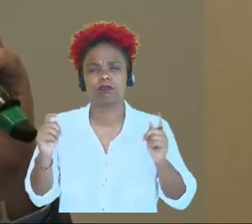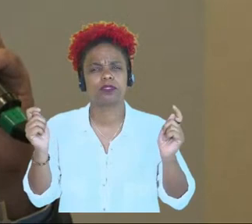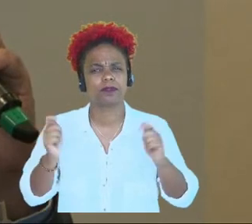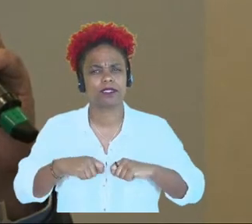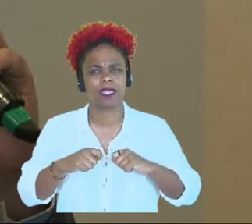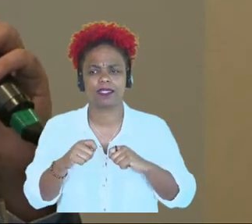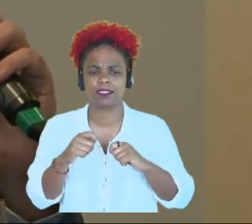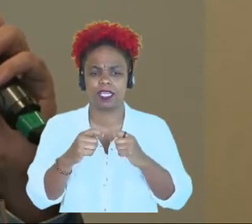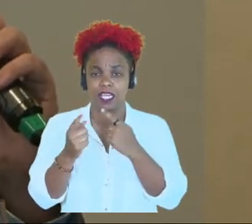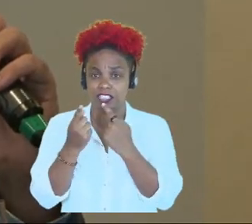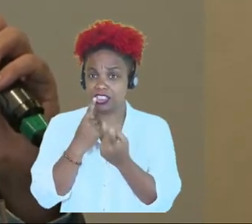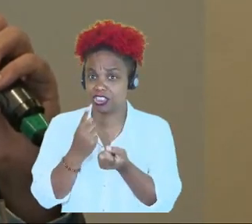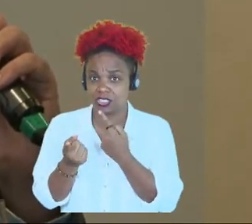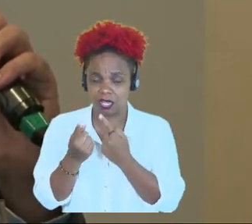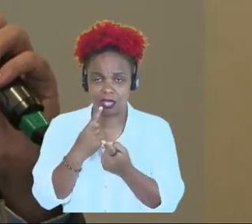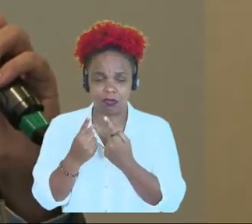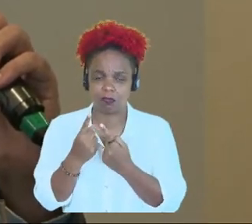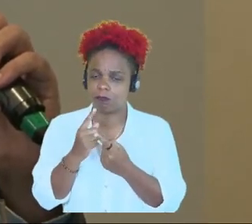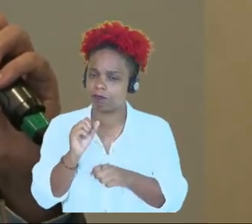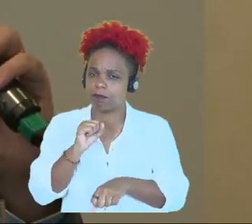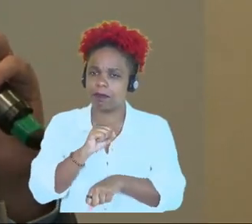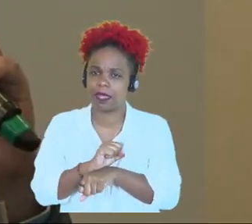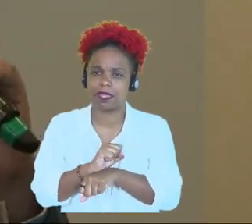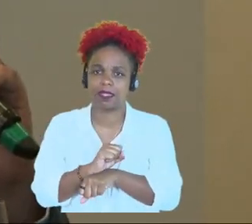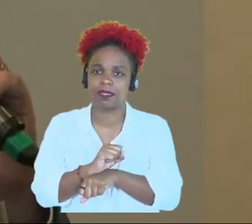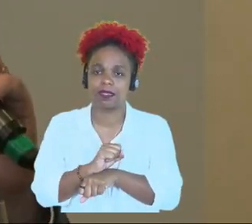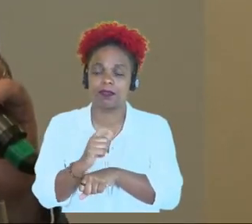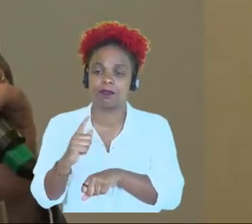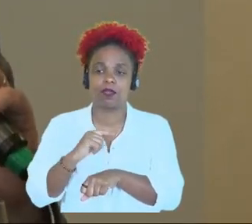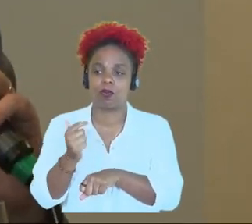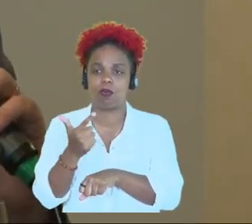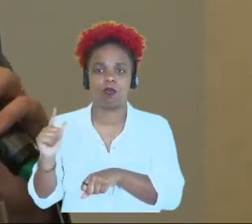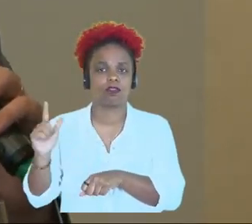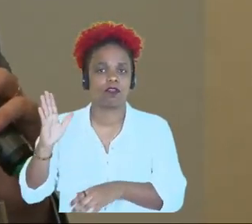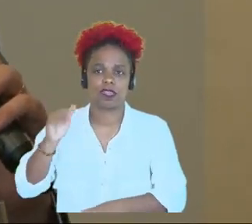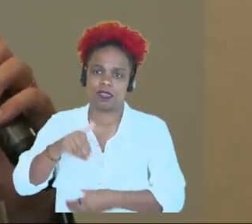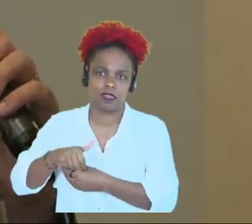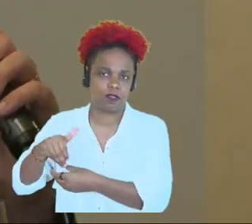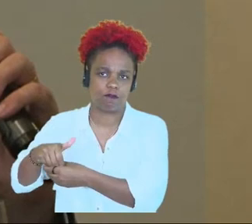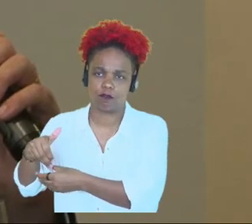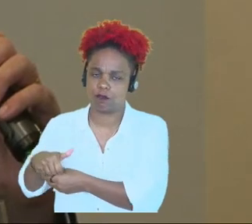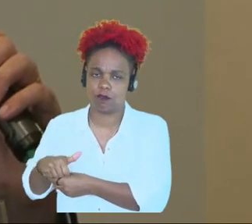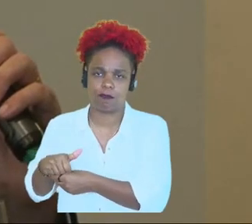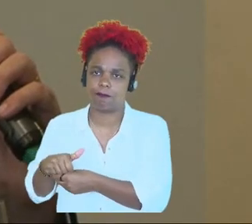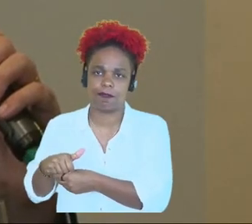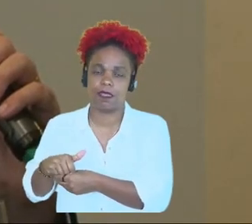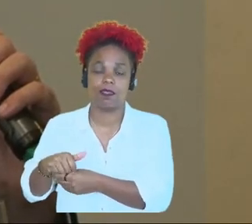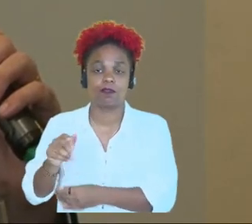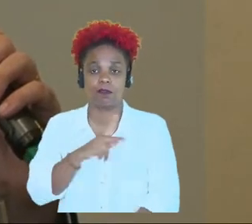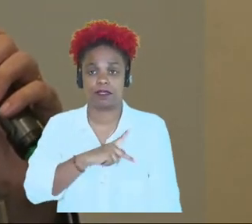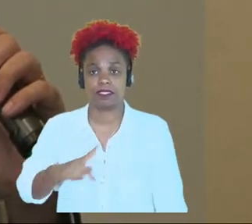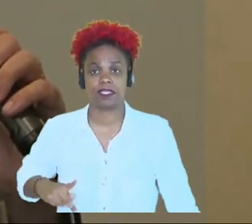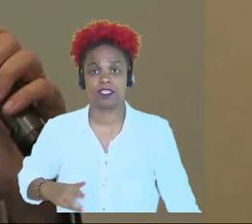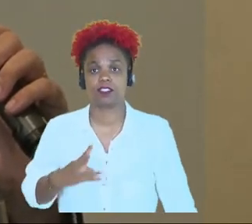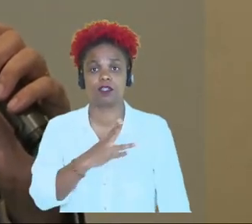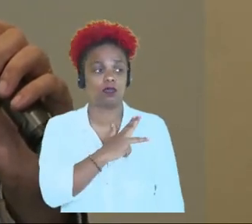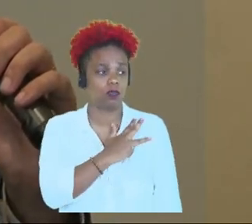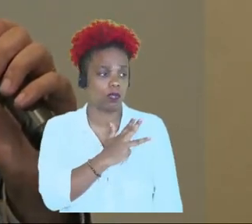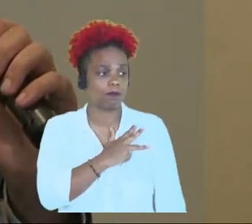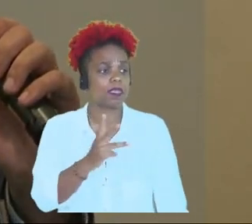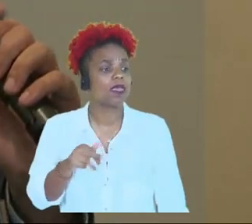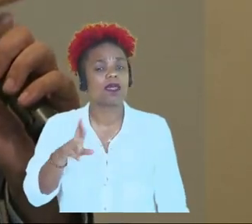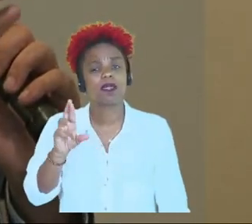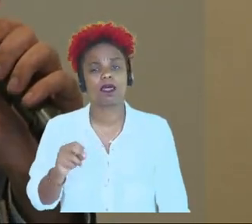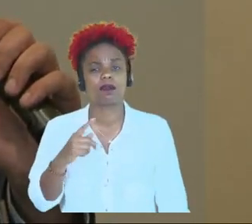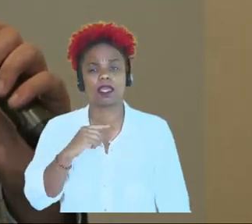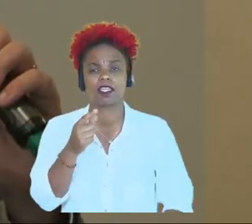possibilidade de diálogo com aqueles que não elegeram, não votaram efetivamente no presidente Lula. E claro que